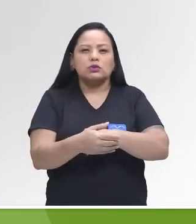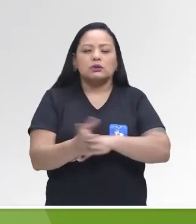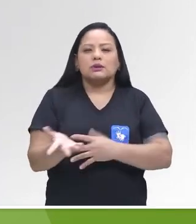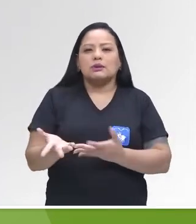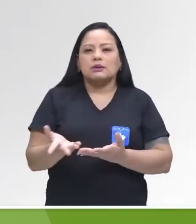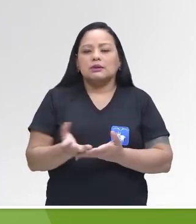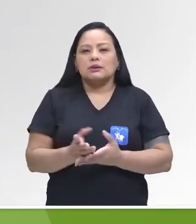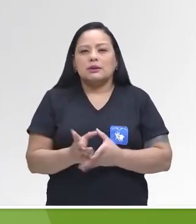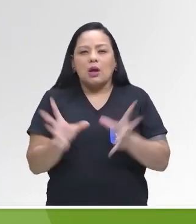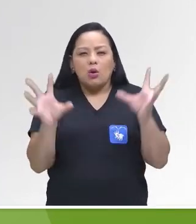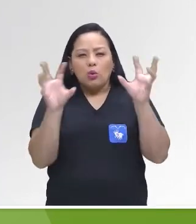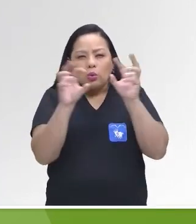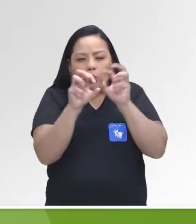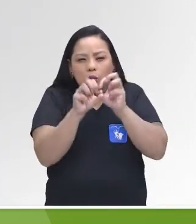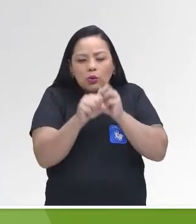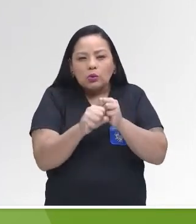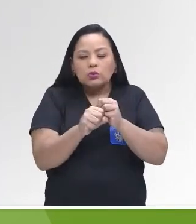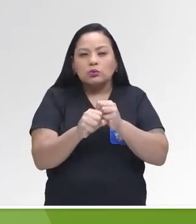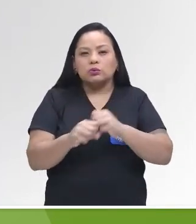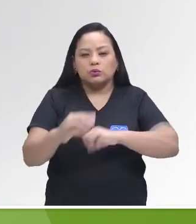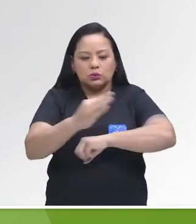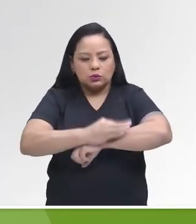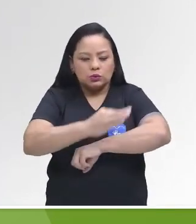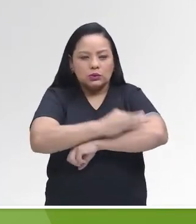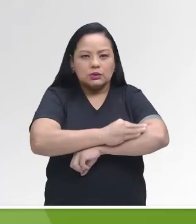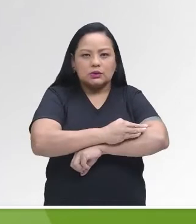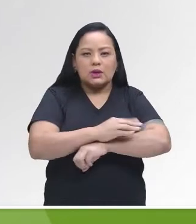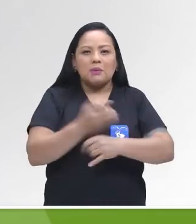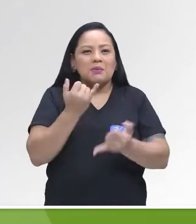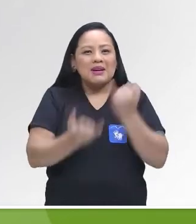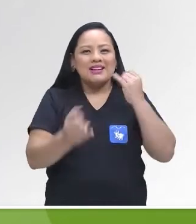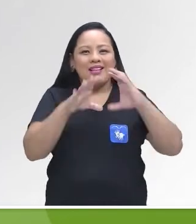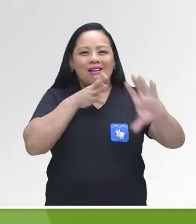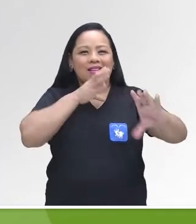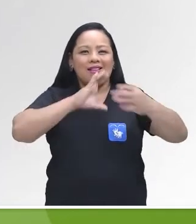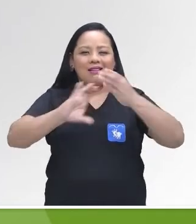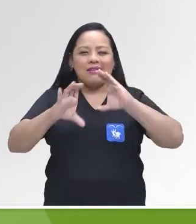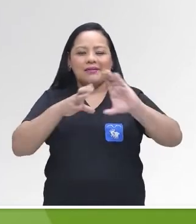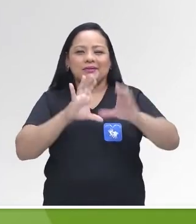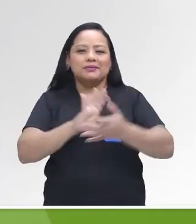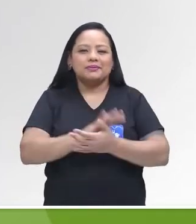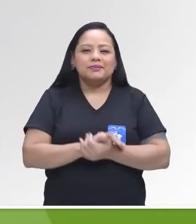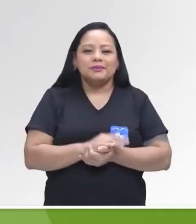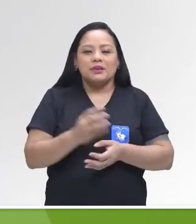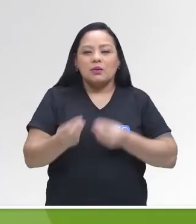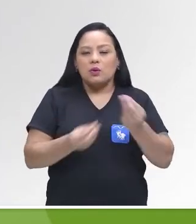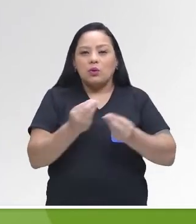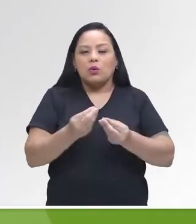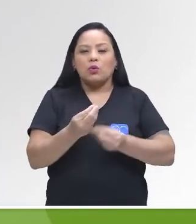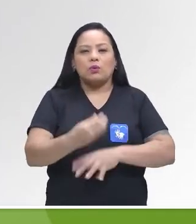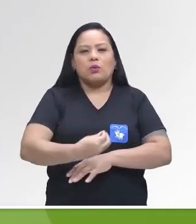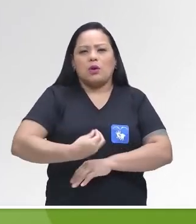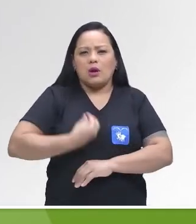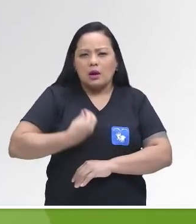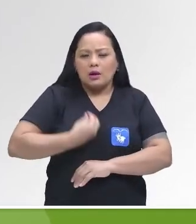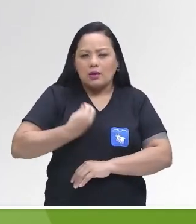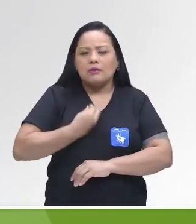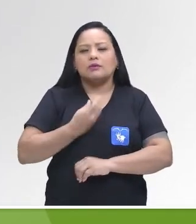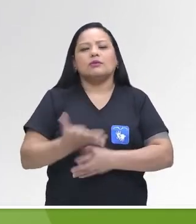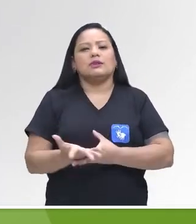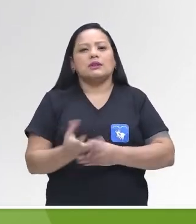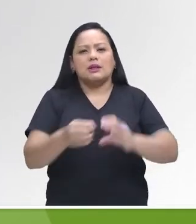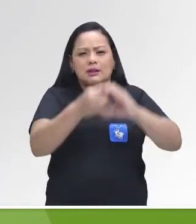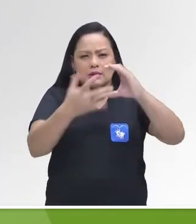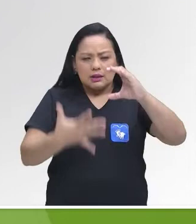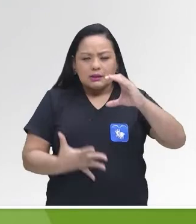vai escurecendo, os sapos começam a cantar, tá? Então, esse é um comportamento deles bem característico,